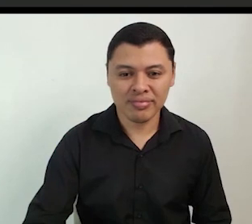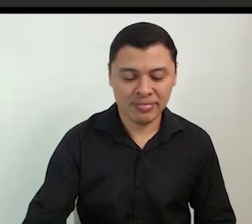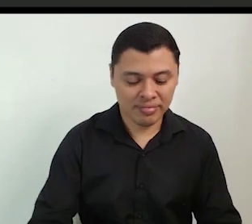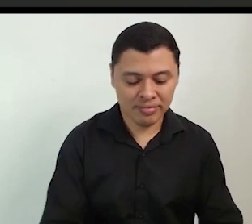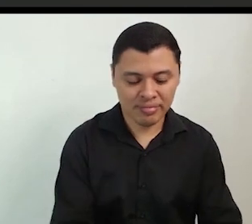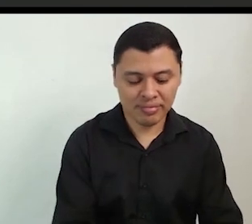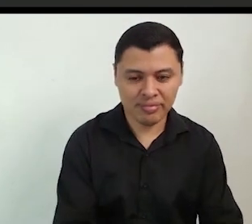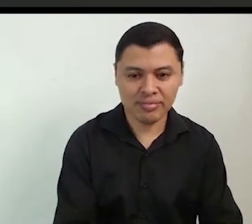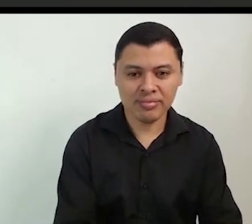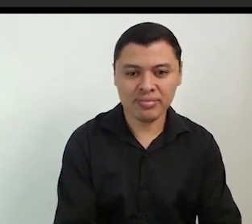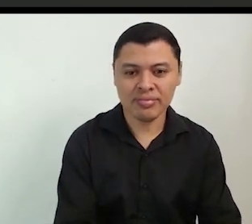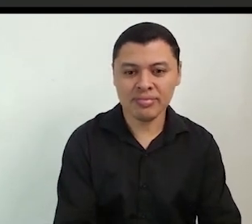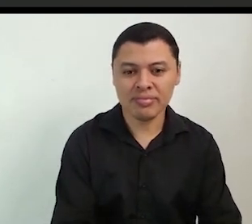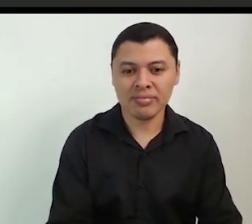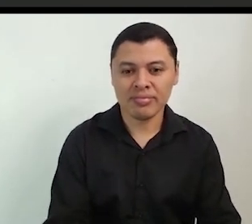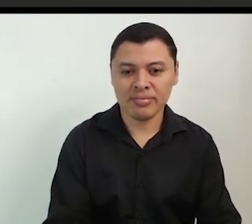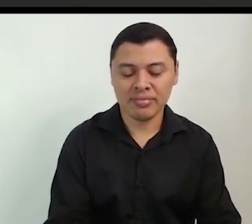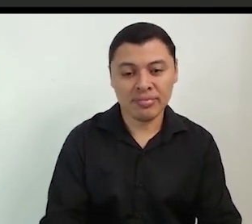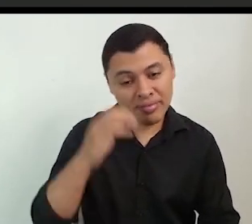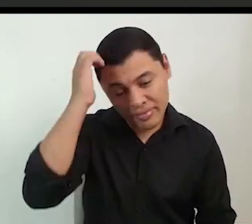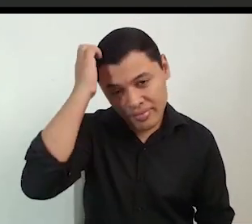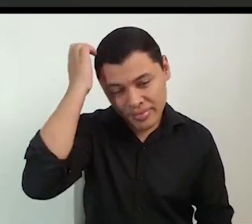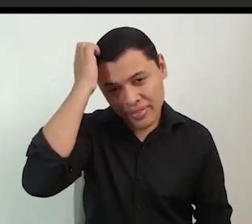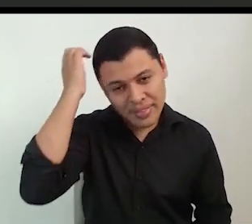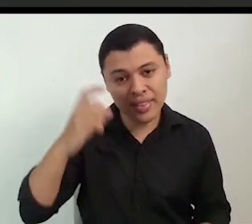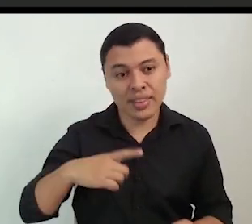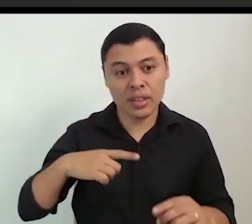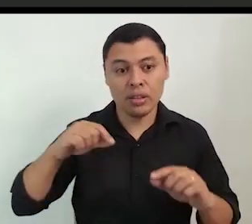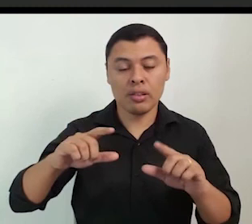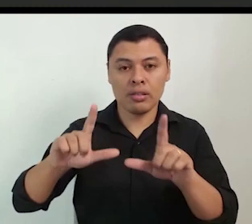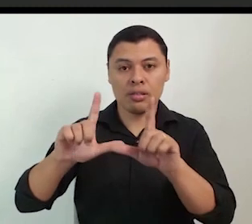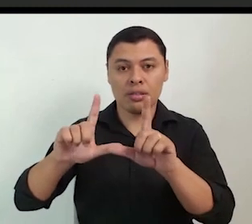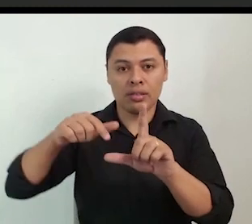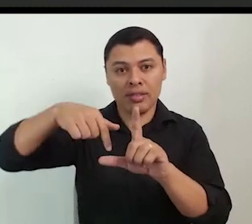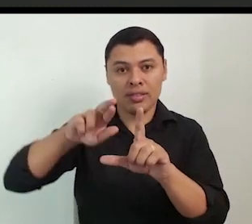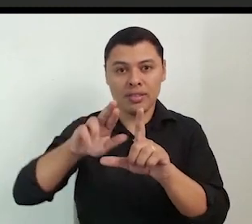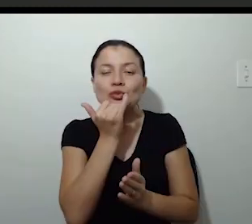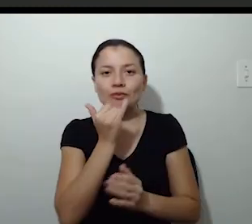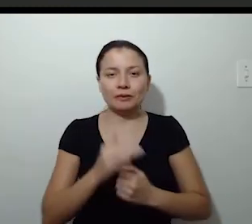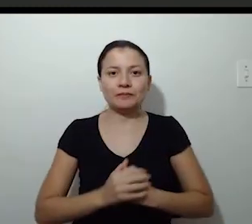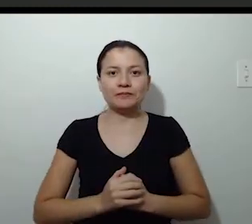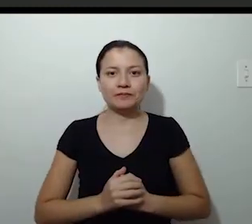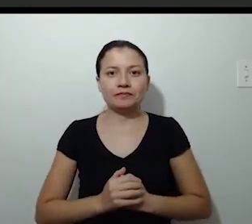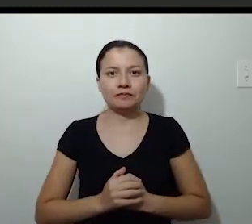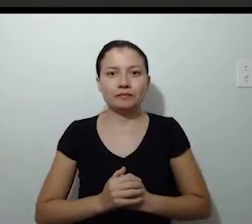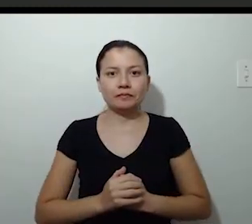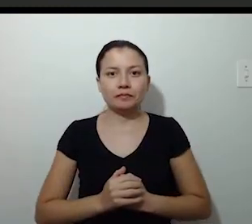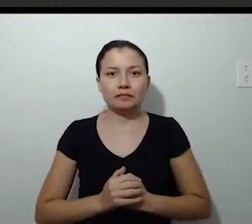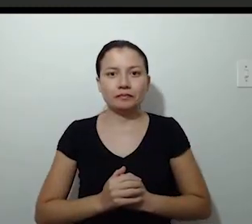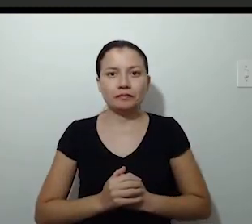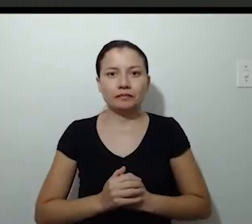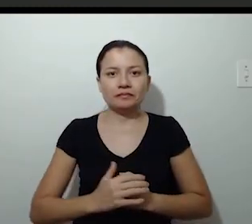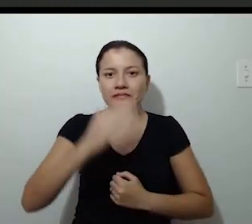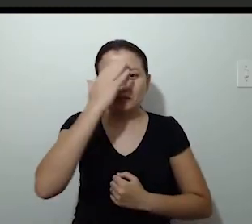finalizando, tem o QR Code que leva tanto para o meu LinkedIn quanto para o LinkedIn do Diego, e